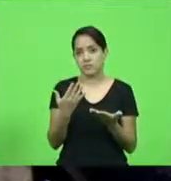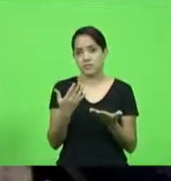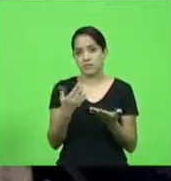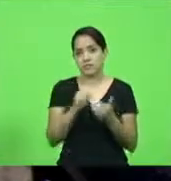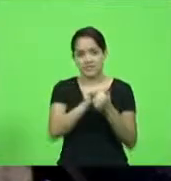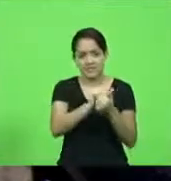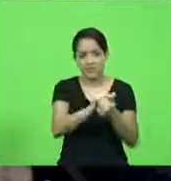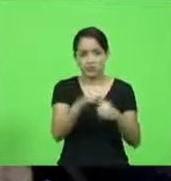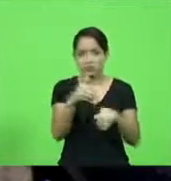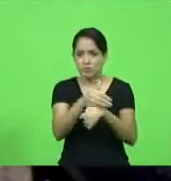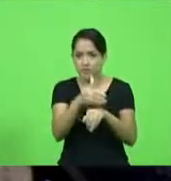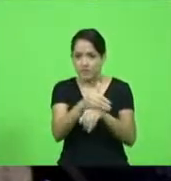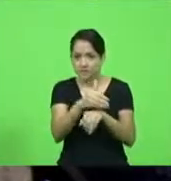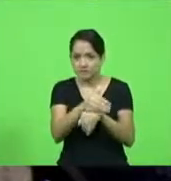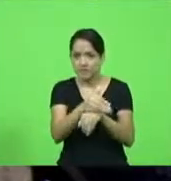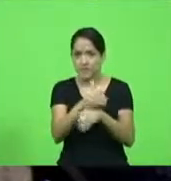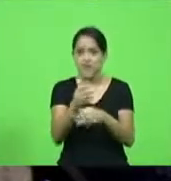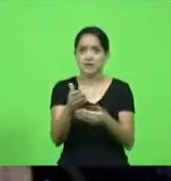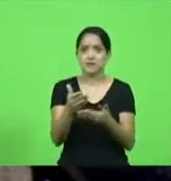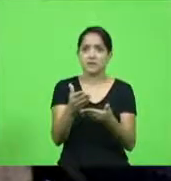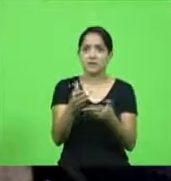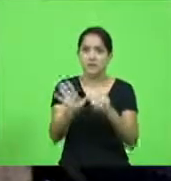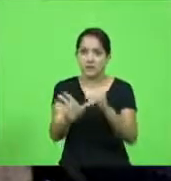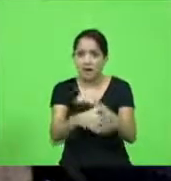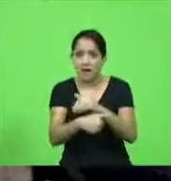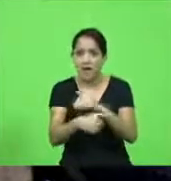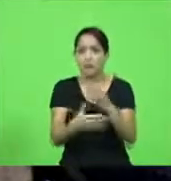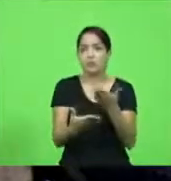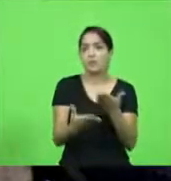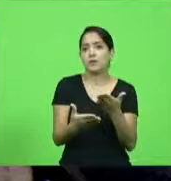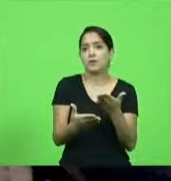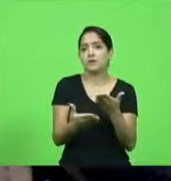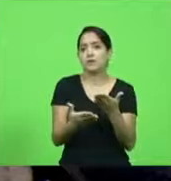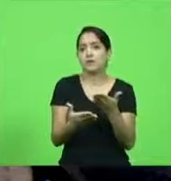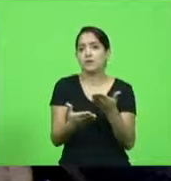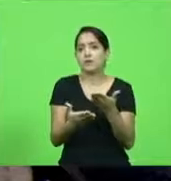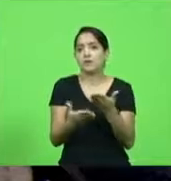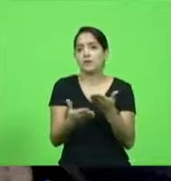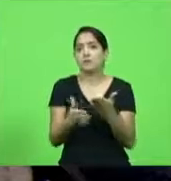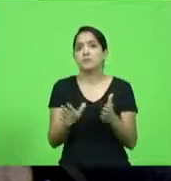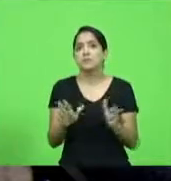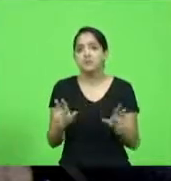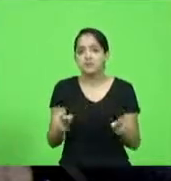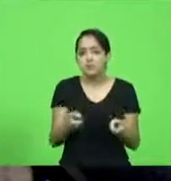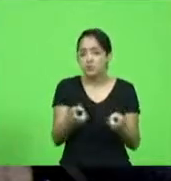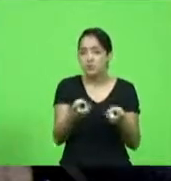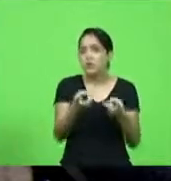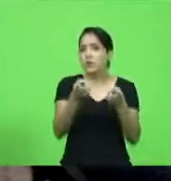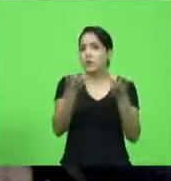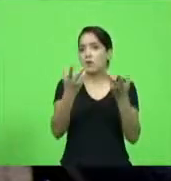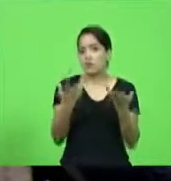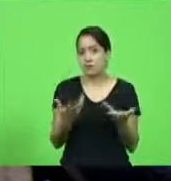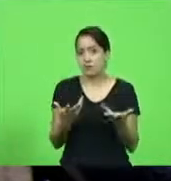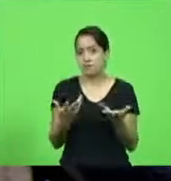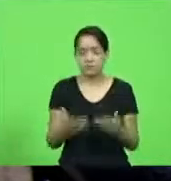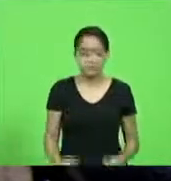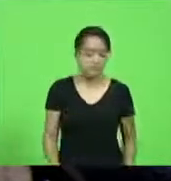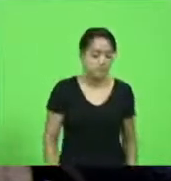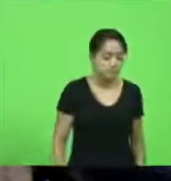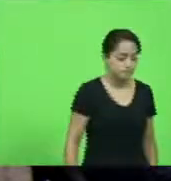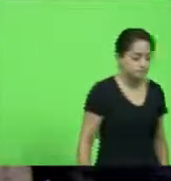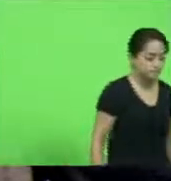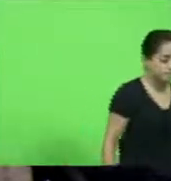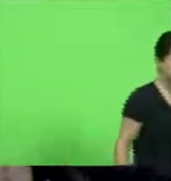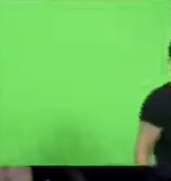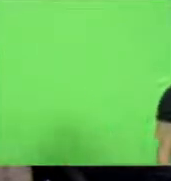parte desse pacto que nos rouba, esse pacto que é espoliador, esse pacto que pilha Santa Catarina. Nós temos sim que